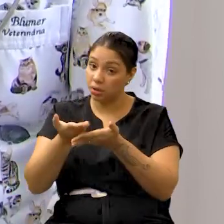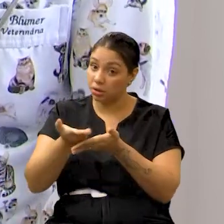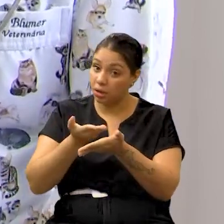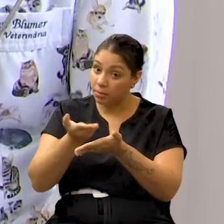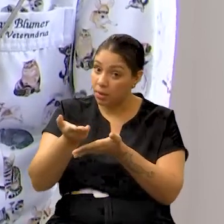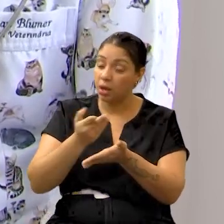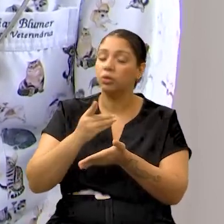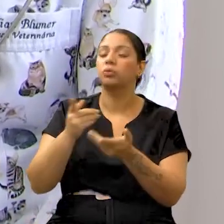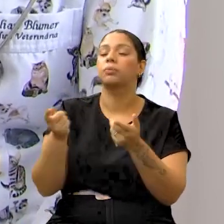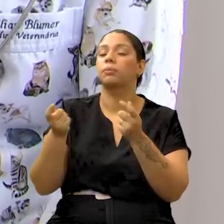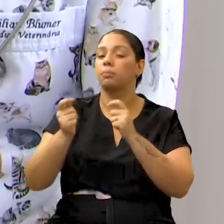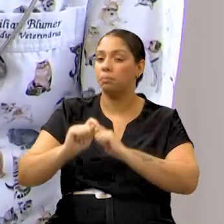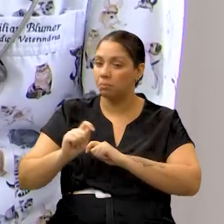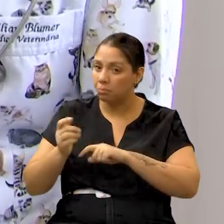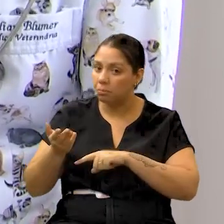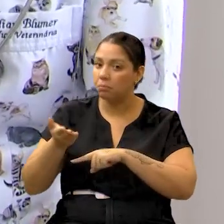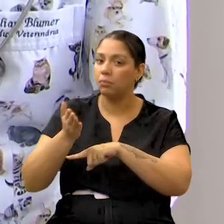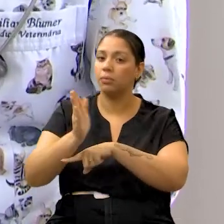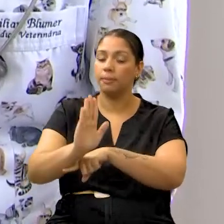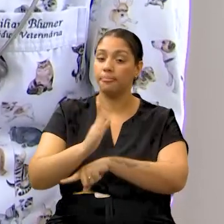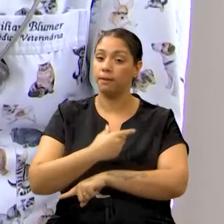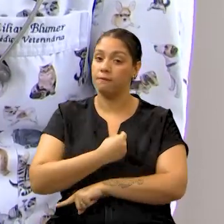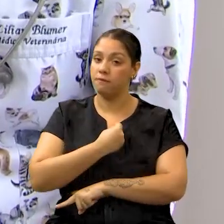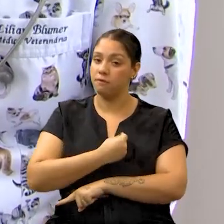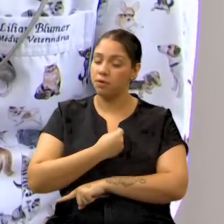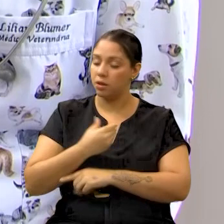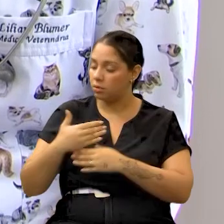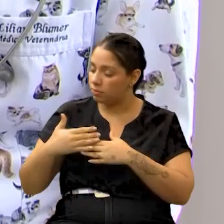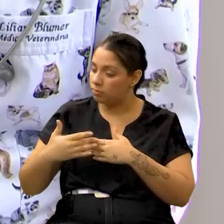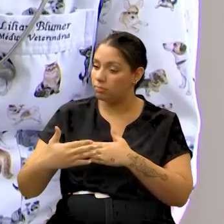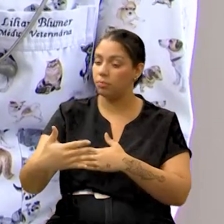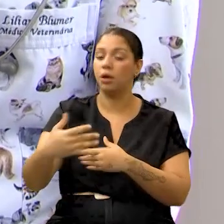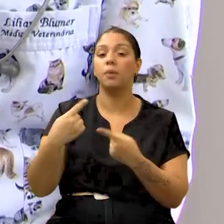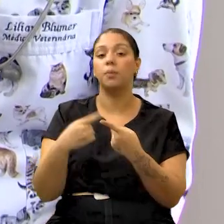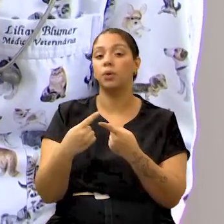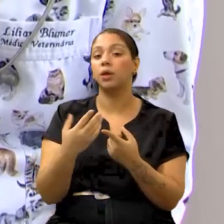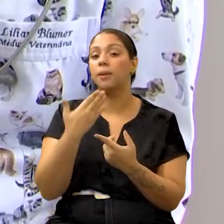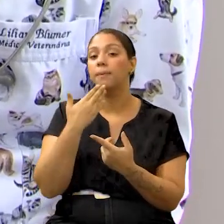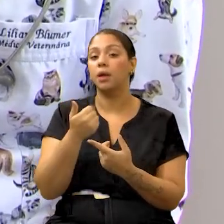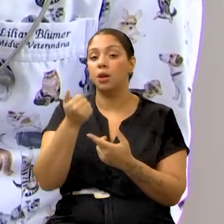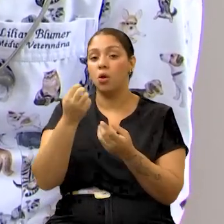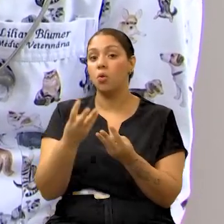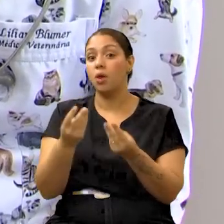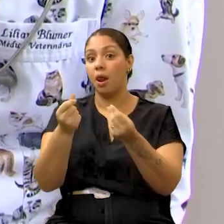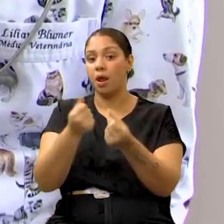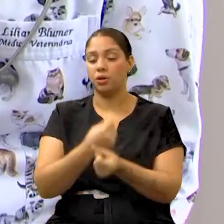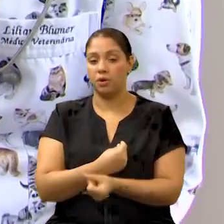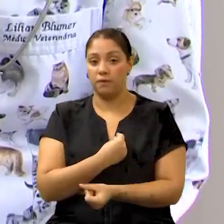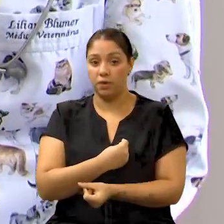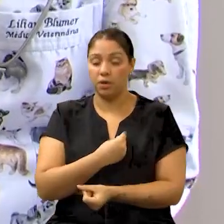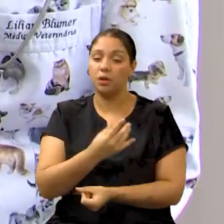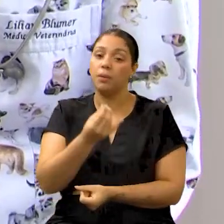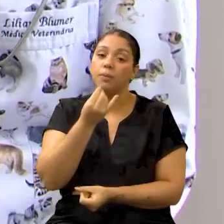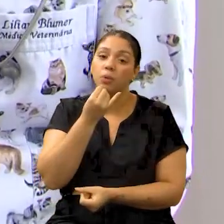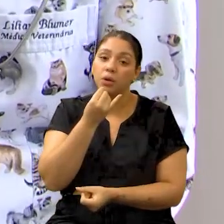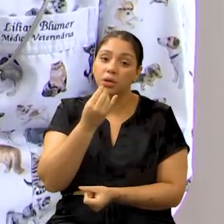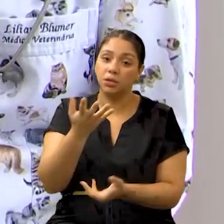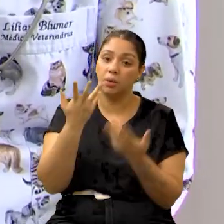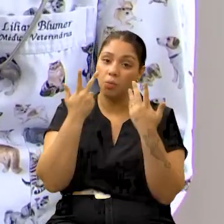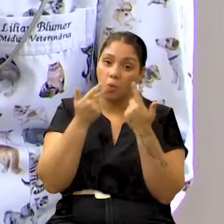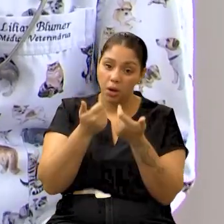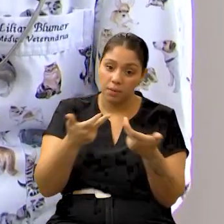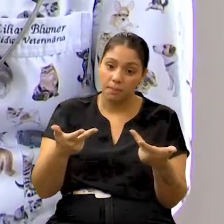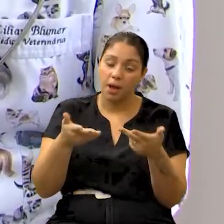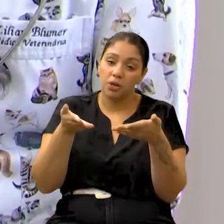esse tratamento vai favorecer a sobrevida do paciente porque melhora a qualidade de vida. Então, se o paciente, por